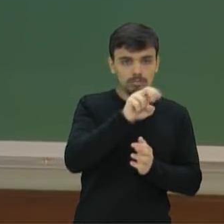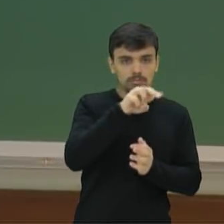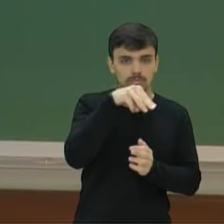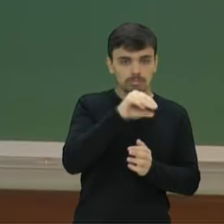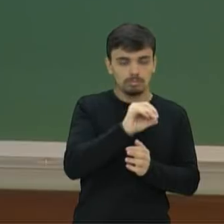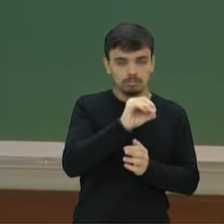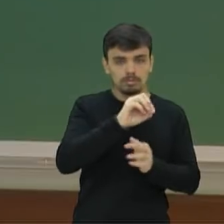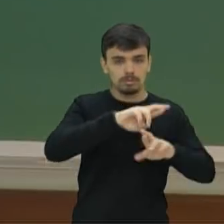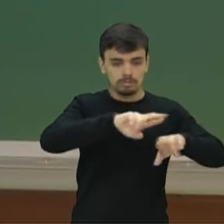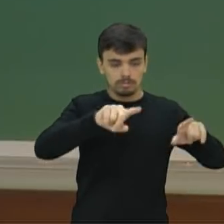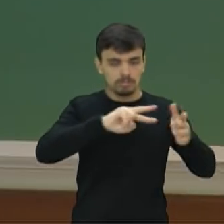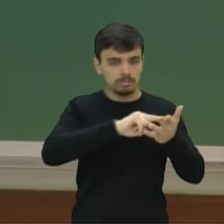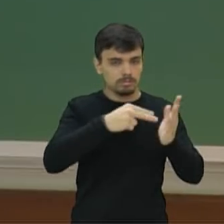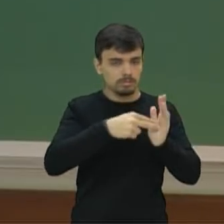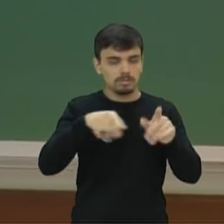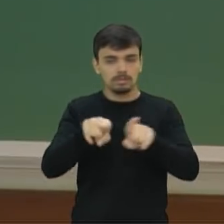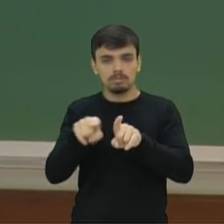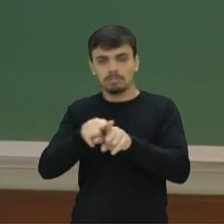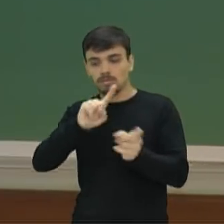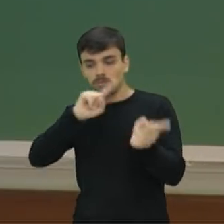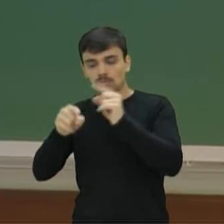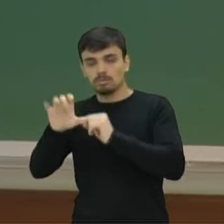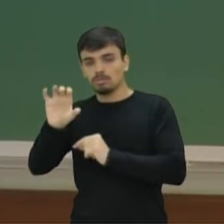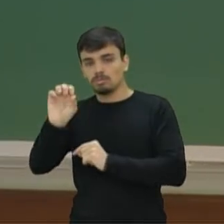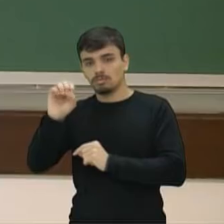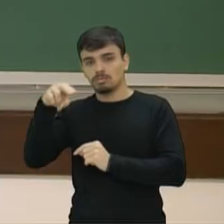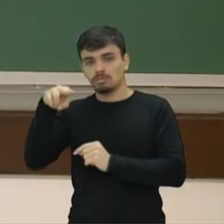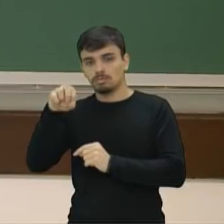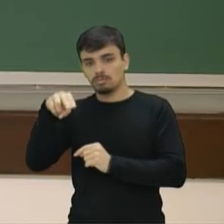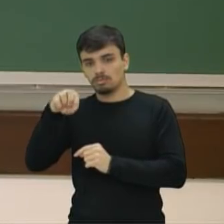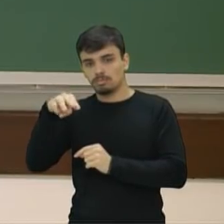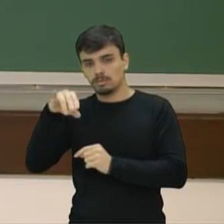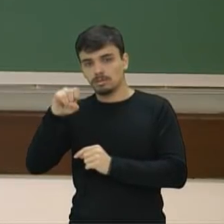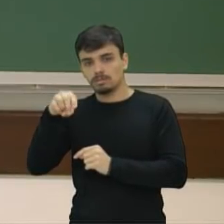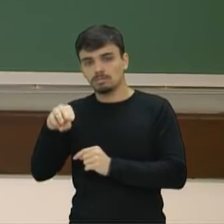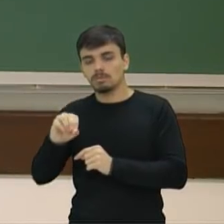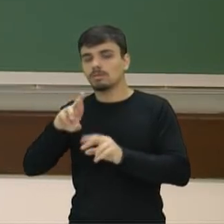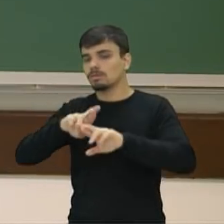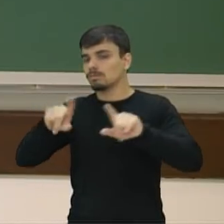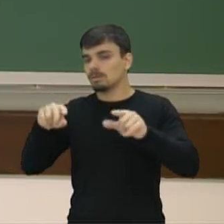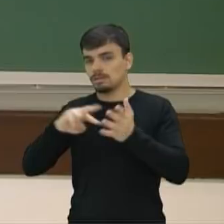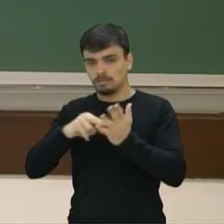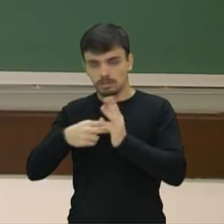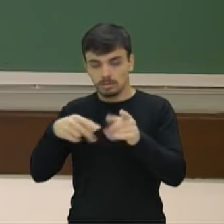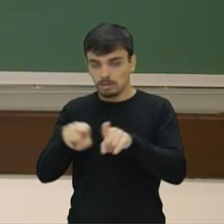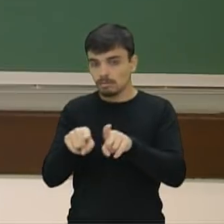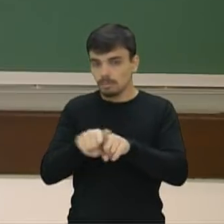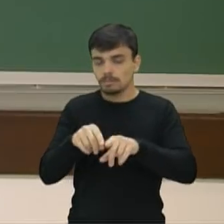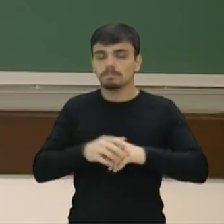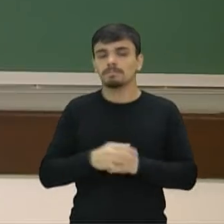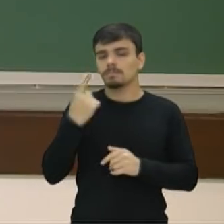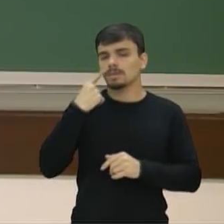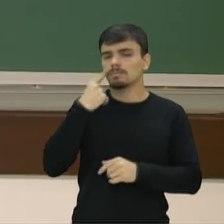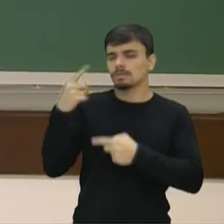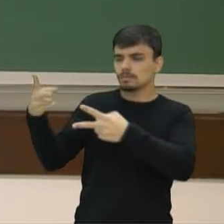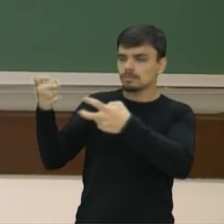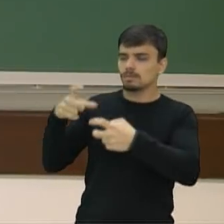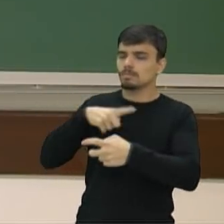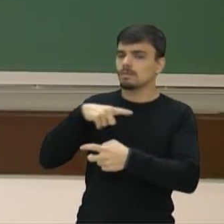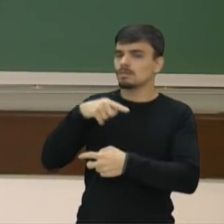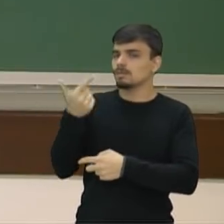significados e a palavra consumismo tem vários significados. Perceba o seguinte, que essas palavras elas não vão ter o